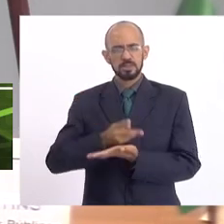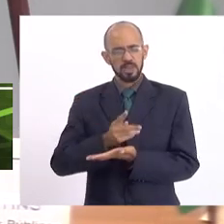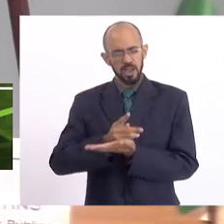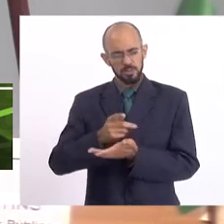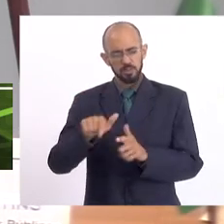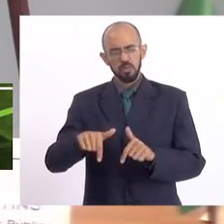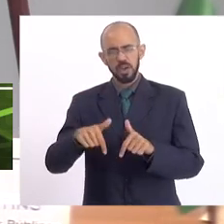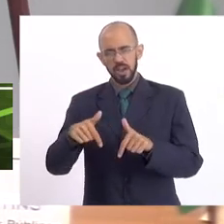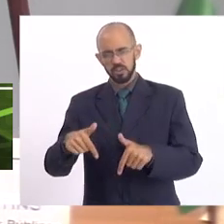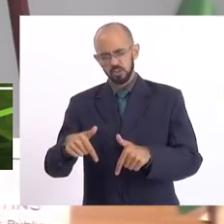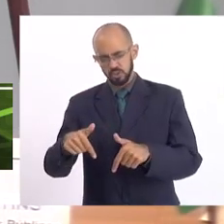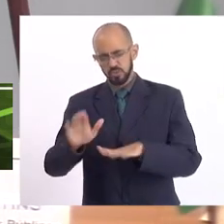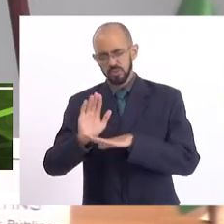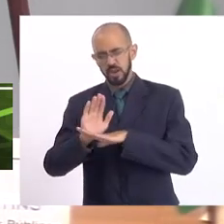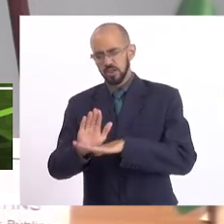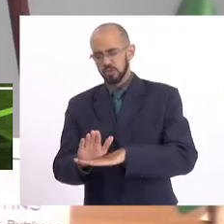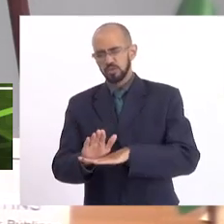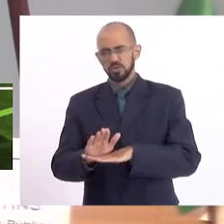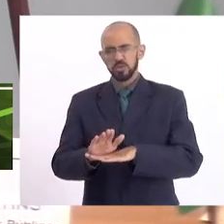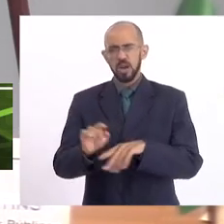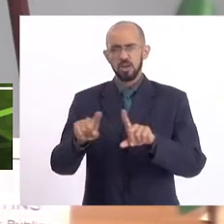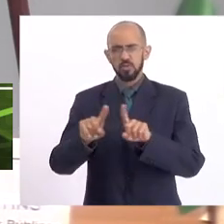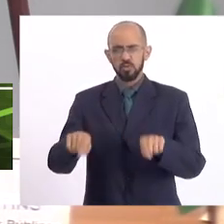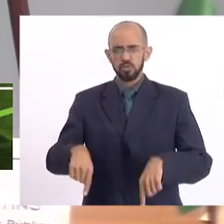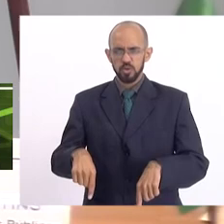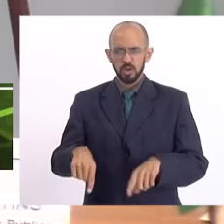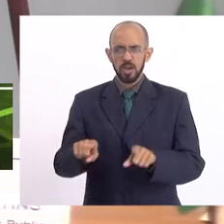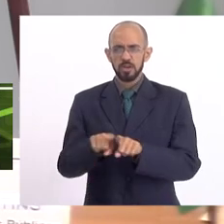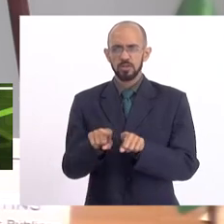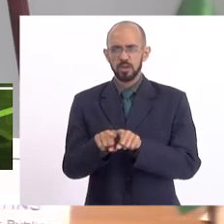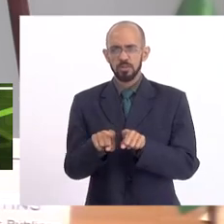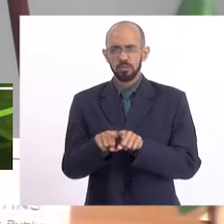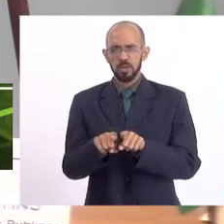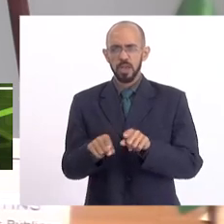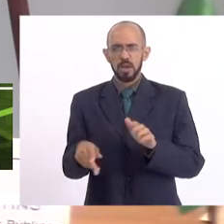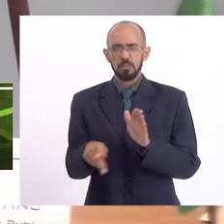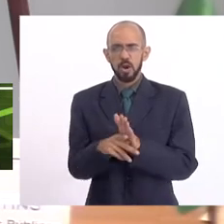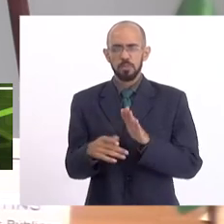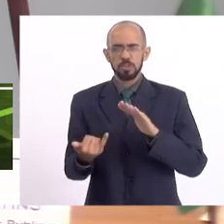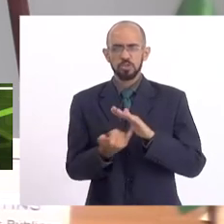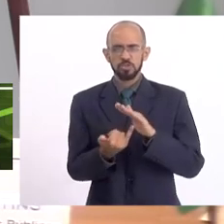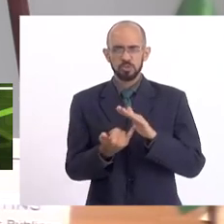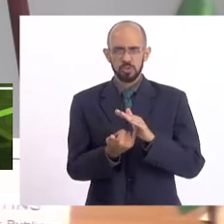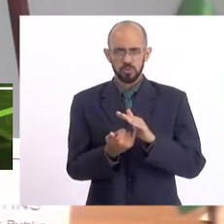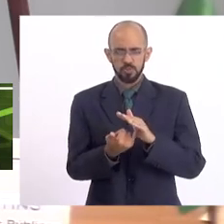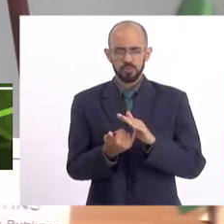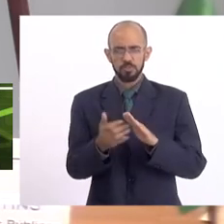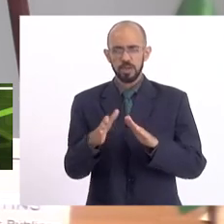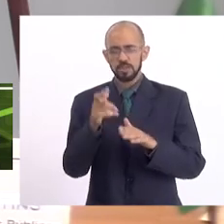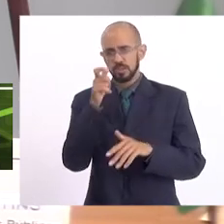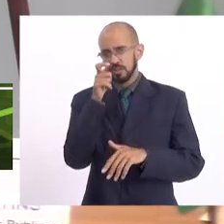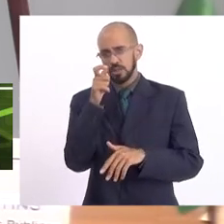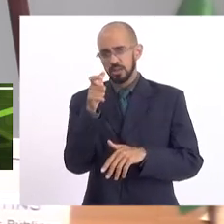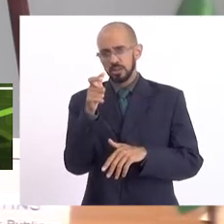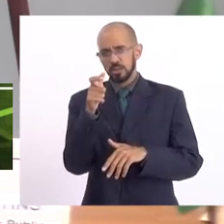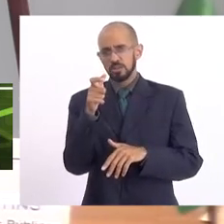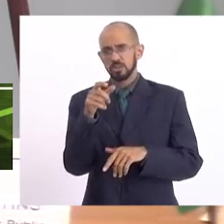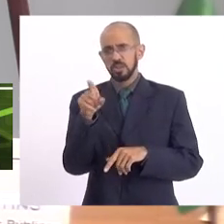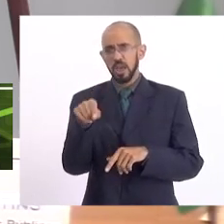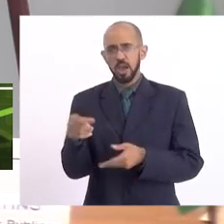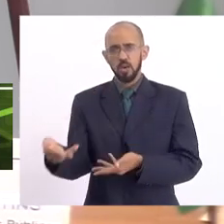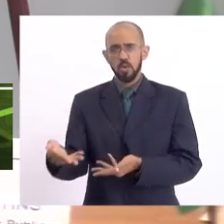servidor e pró-entidade. E a gente está nessa discussão há muito tempo, que é a questão do chamamento